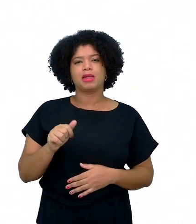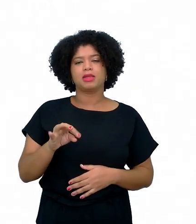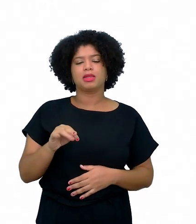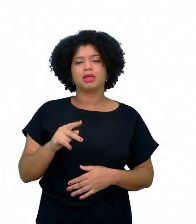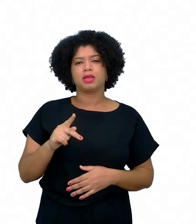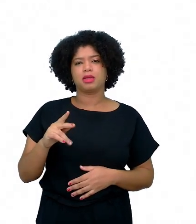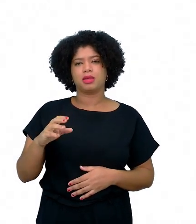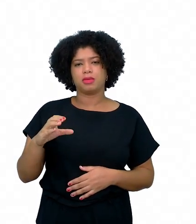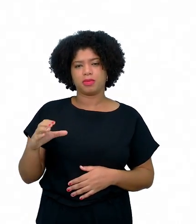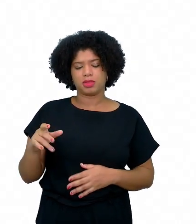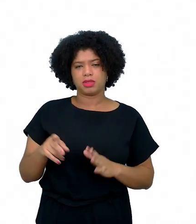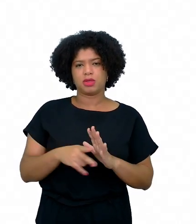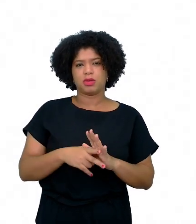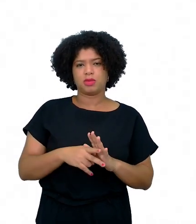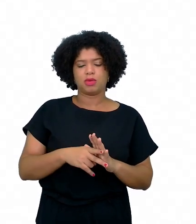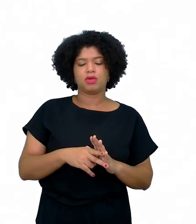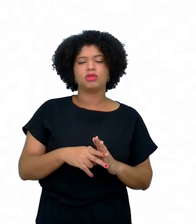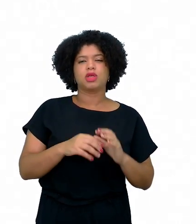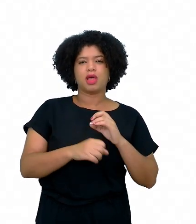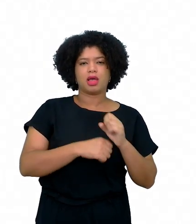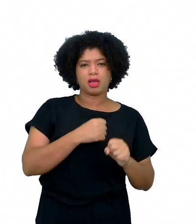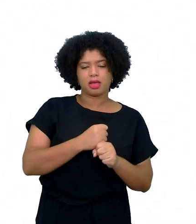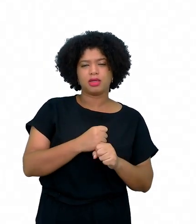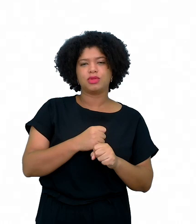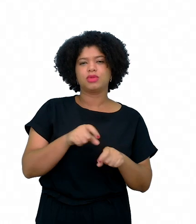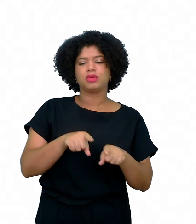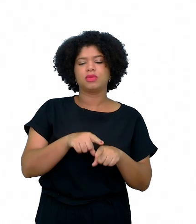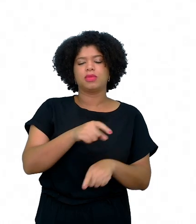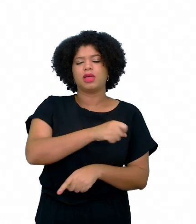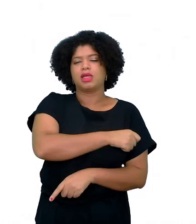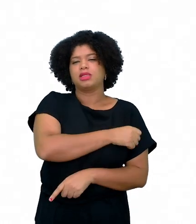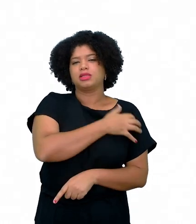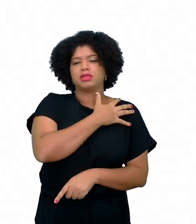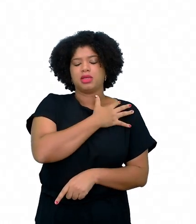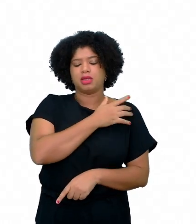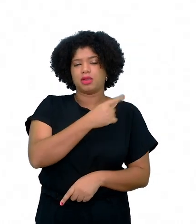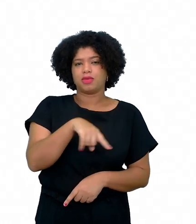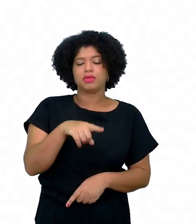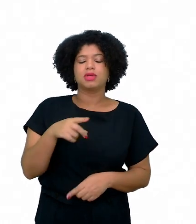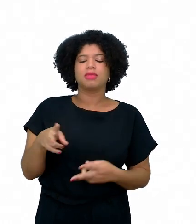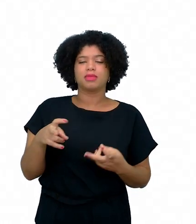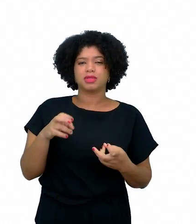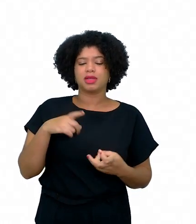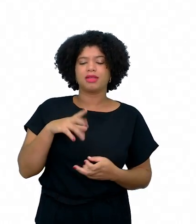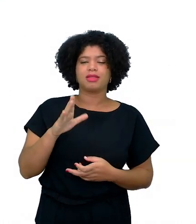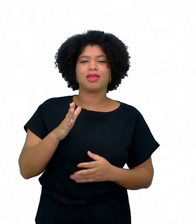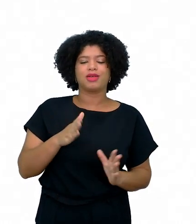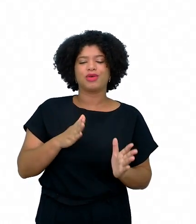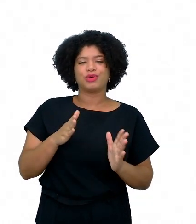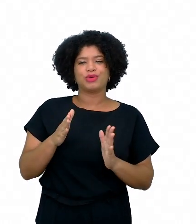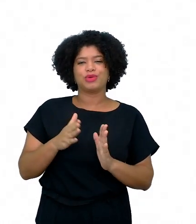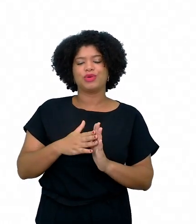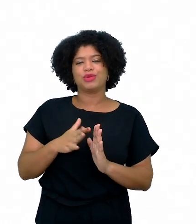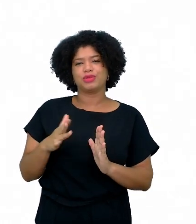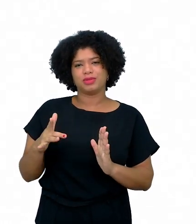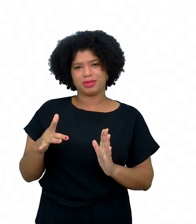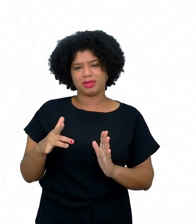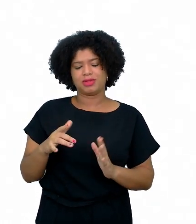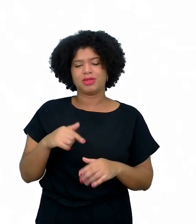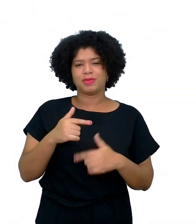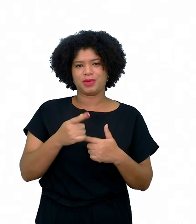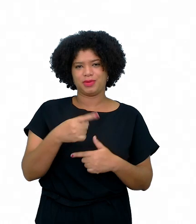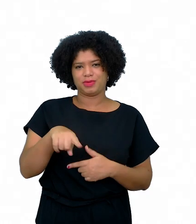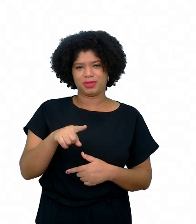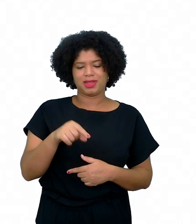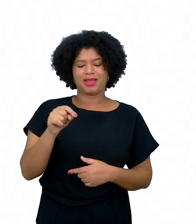TPC de ano e série, que é a semana B, vocês já têm aqui dentro para dar continuidade ao trabalho de vocês. Aqui dentro, quando